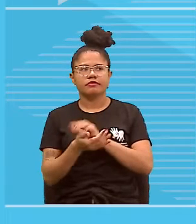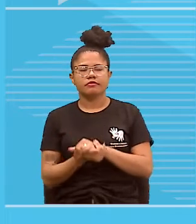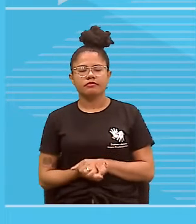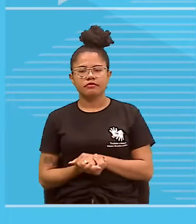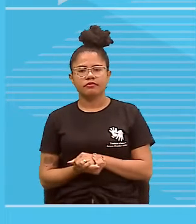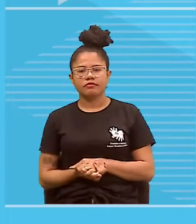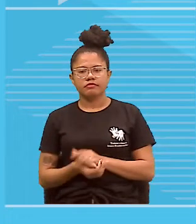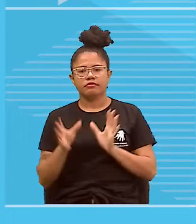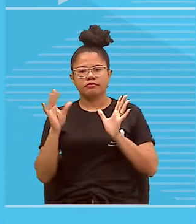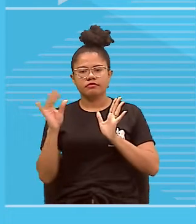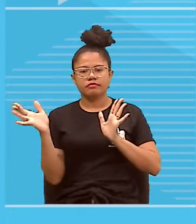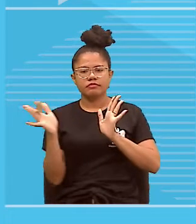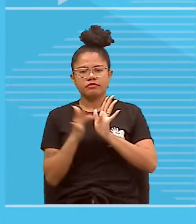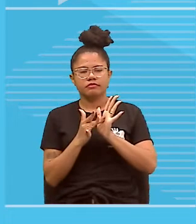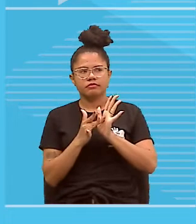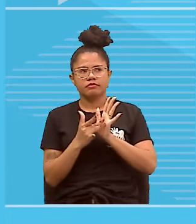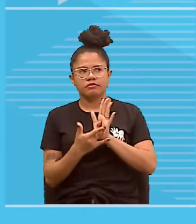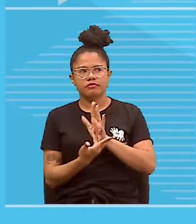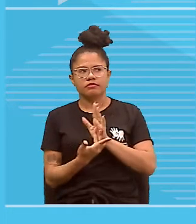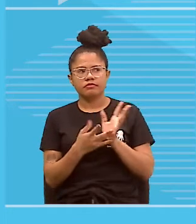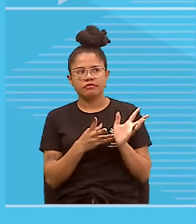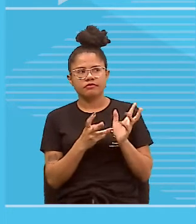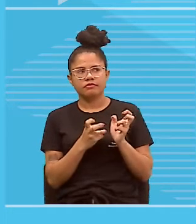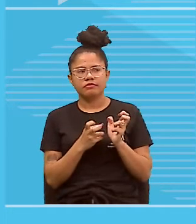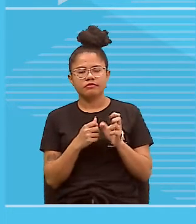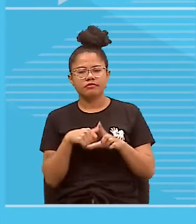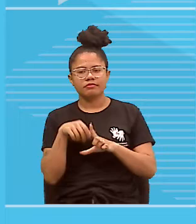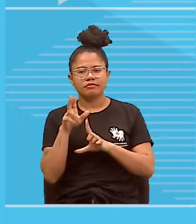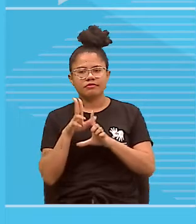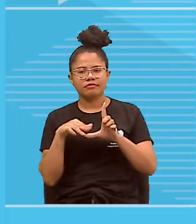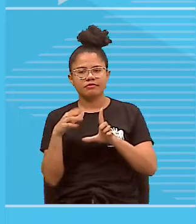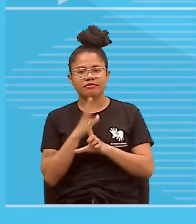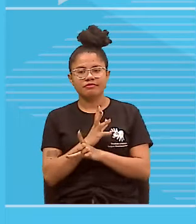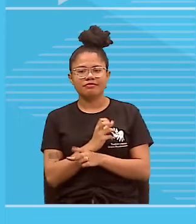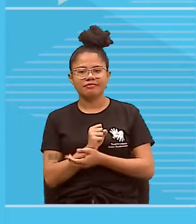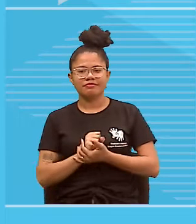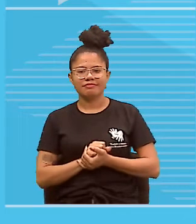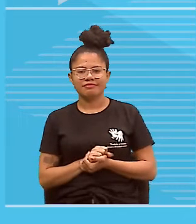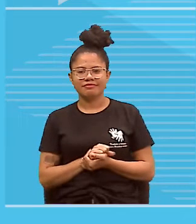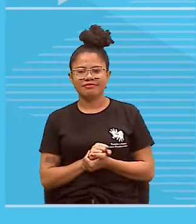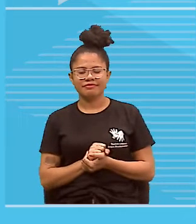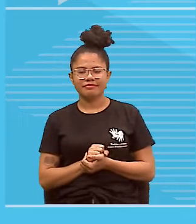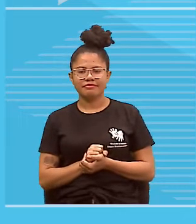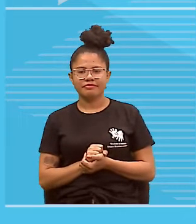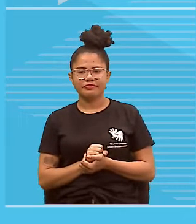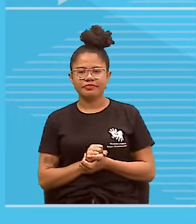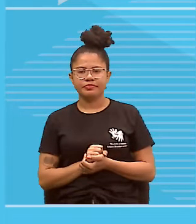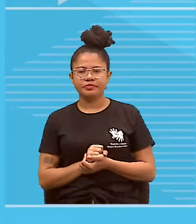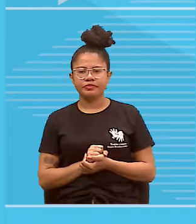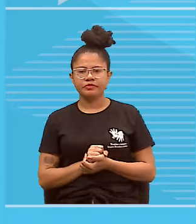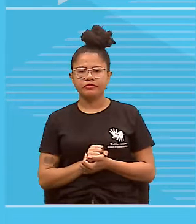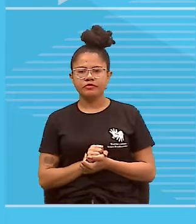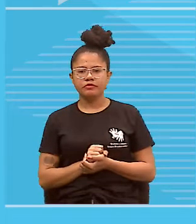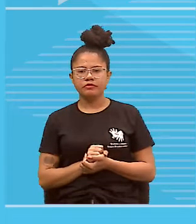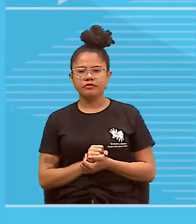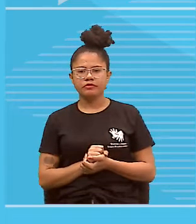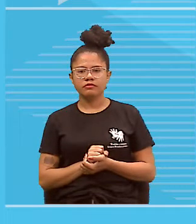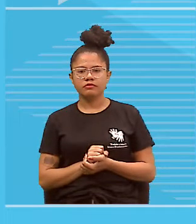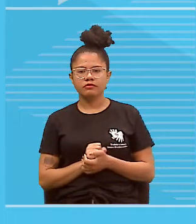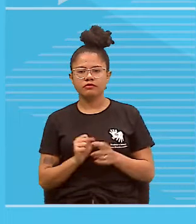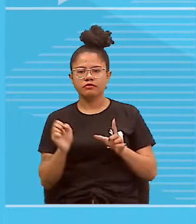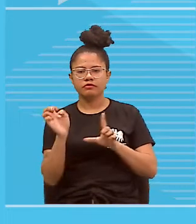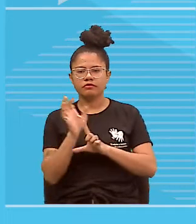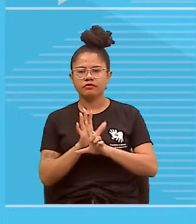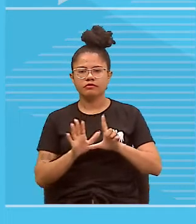né uma colagem digital que pegou aí arte gente eu adoro arte pegou aí o perfil né a imagem